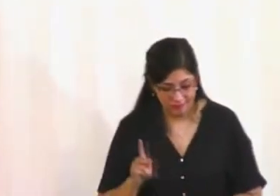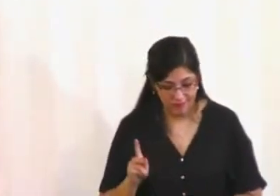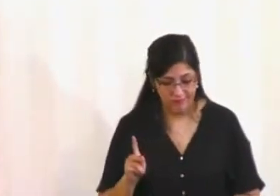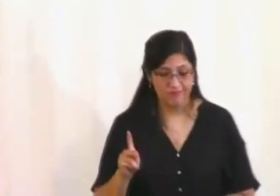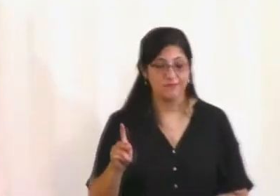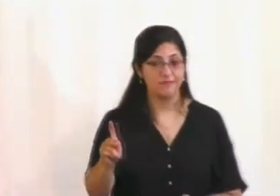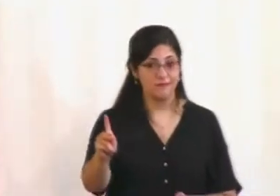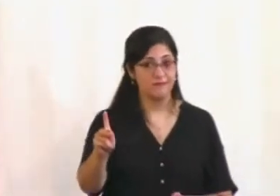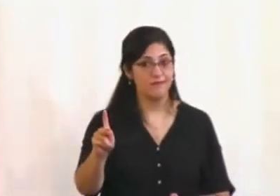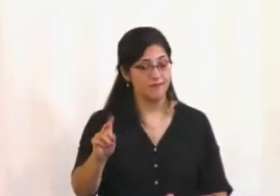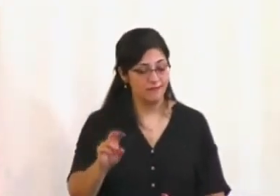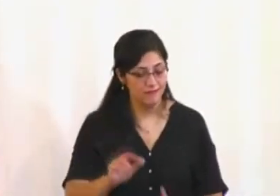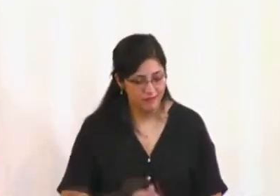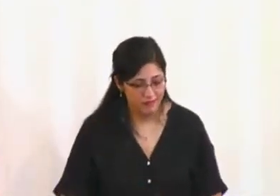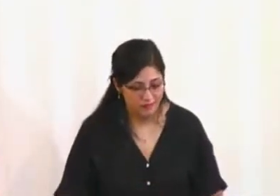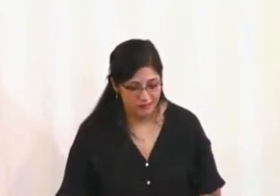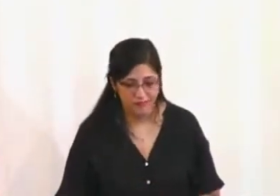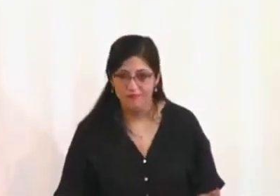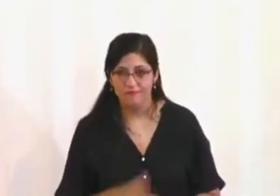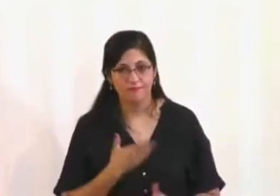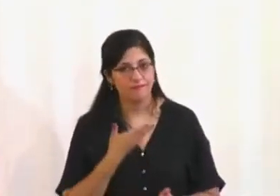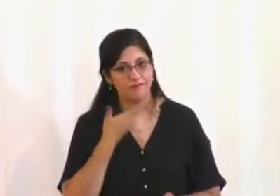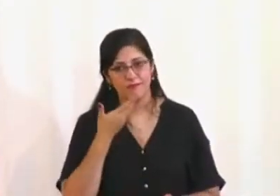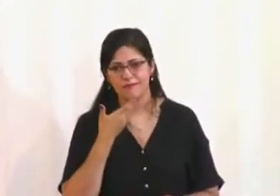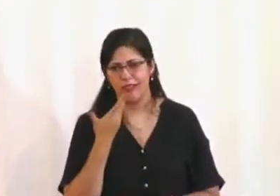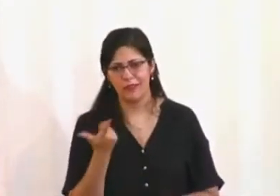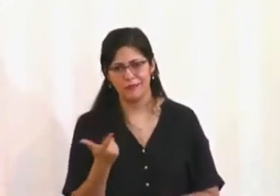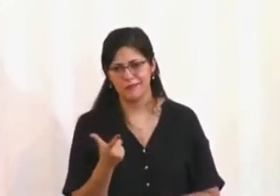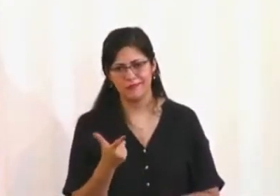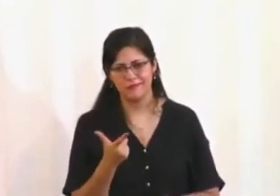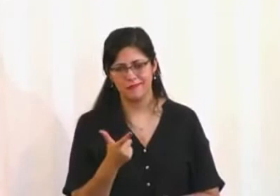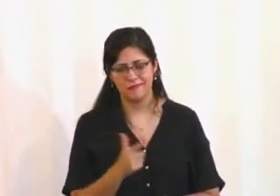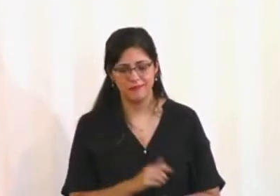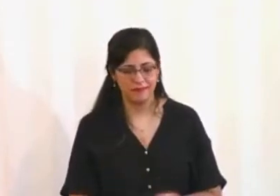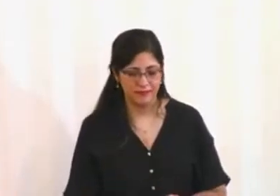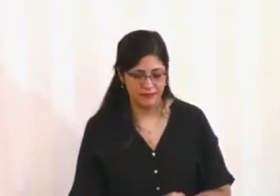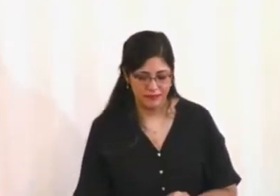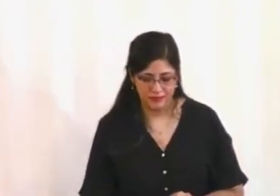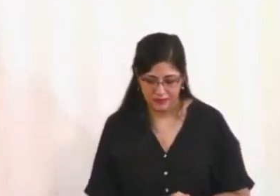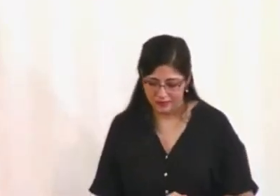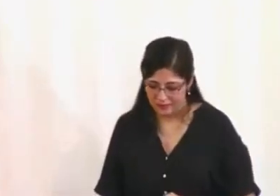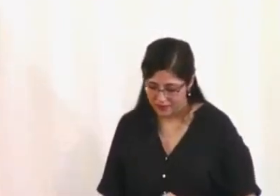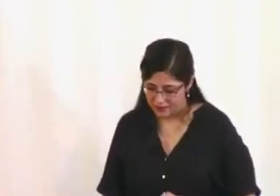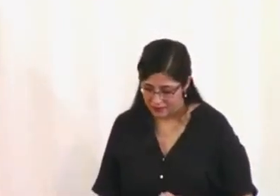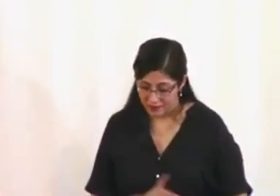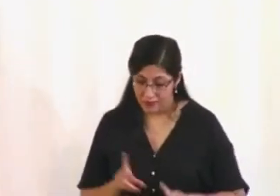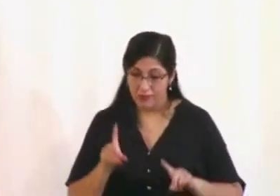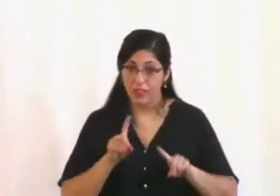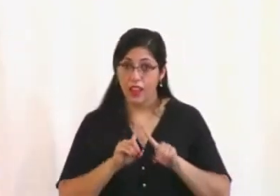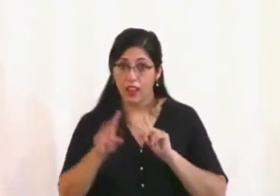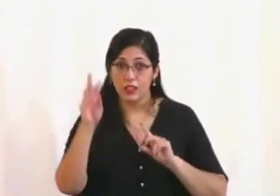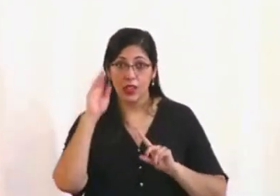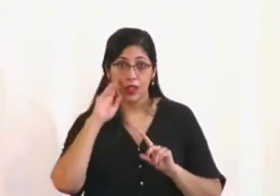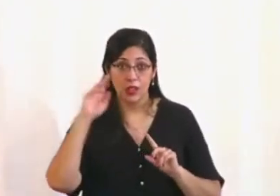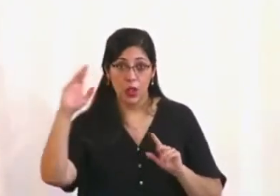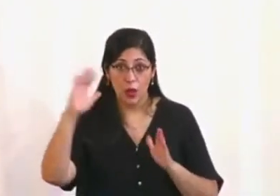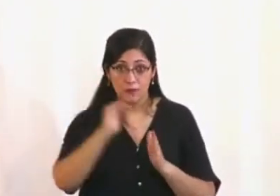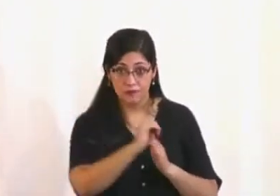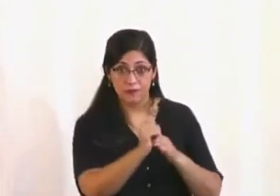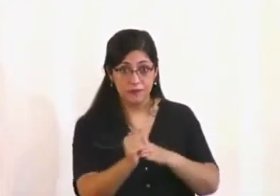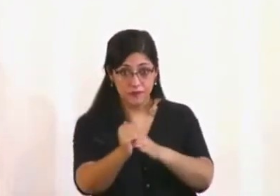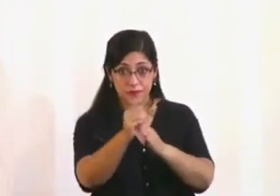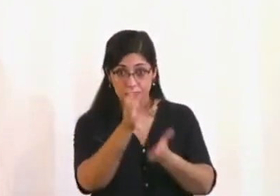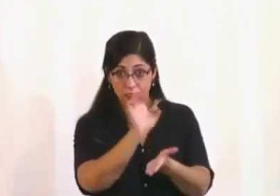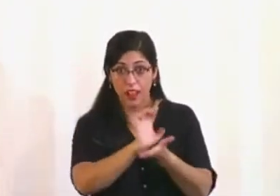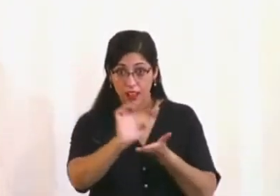frente. Não é fácil. Mas eu vejo o cuidado de Deus aqui, porque o Senhor é que vai conduzir. Eu quero já falar algo que